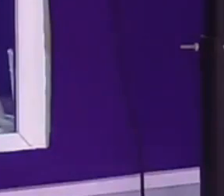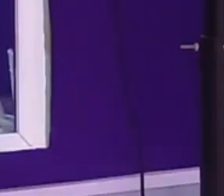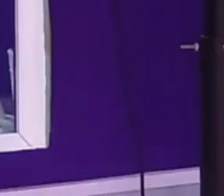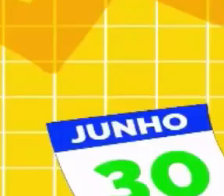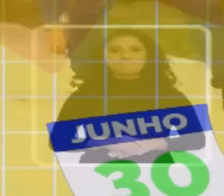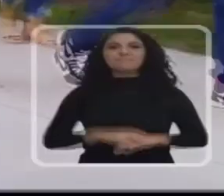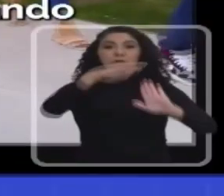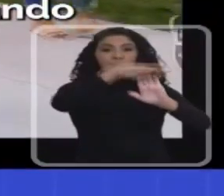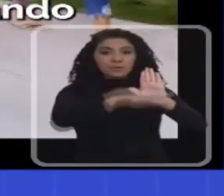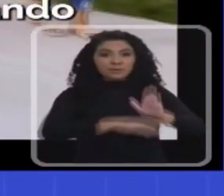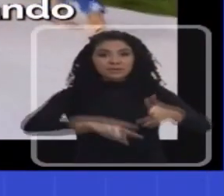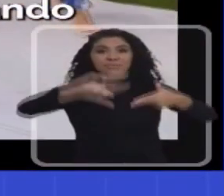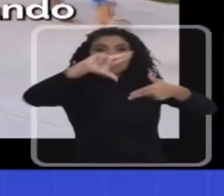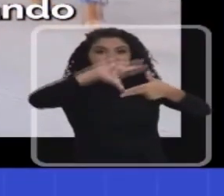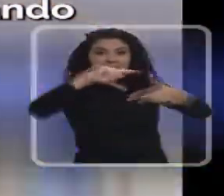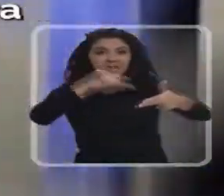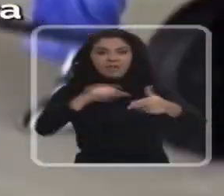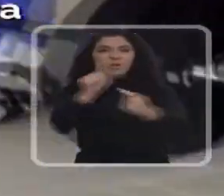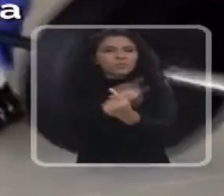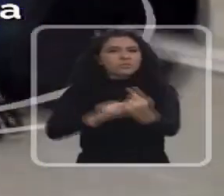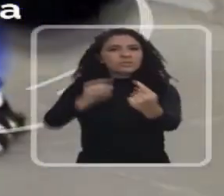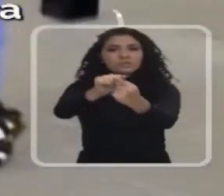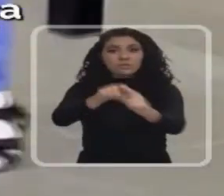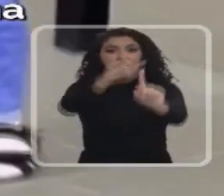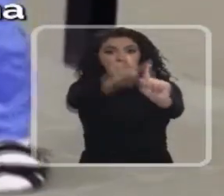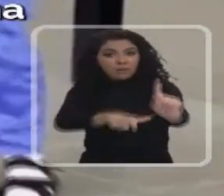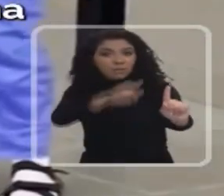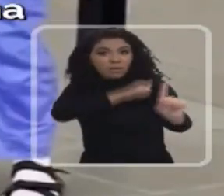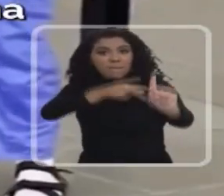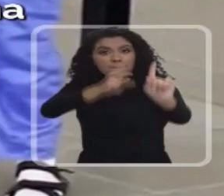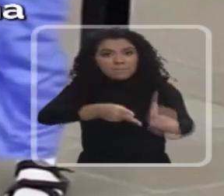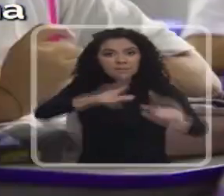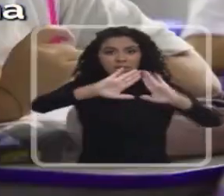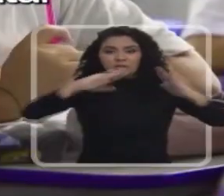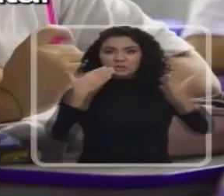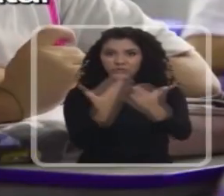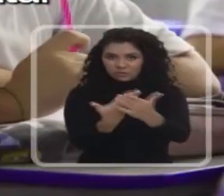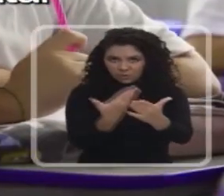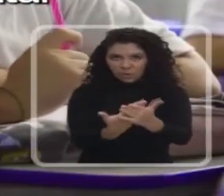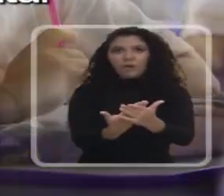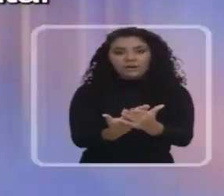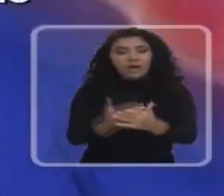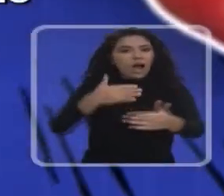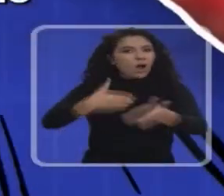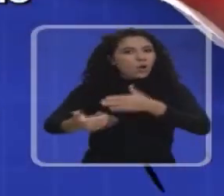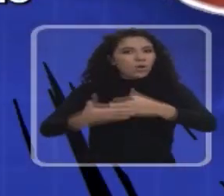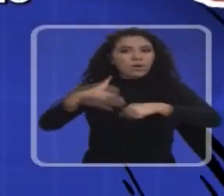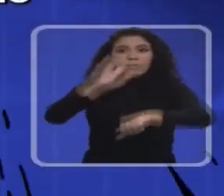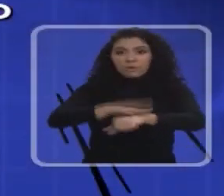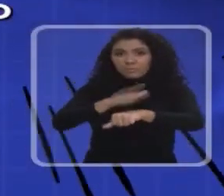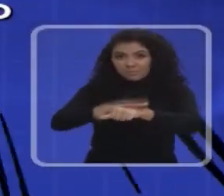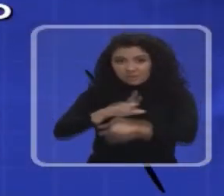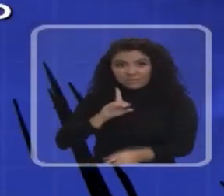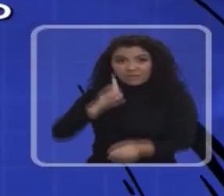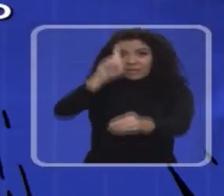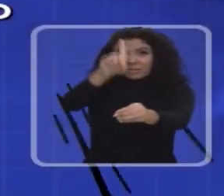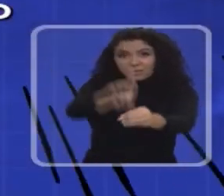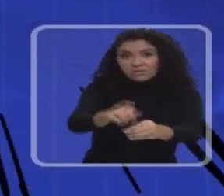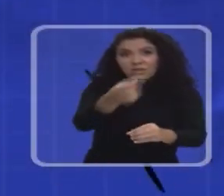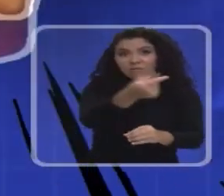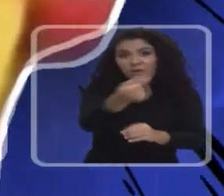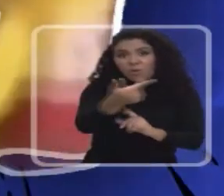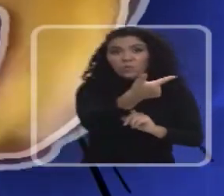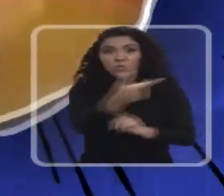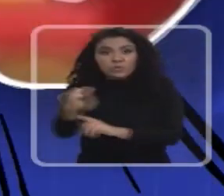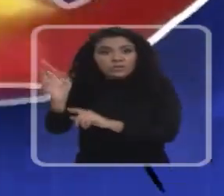na tela. O Pé de Meia chegou chegando e vai dar aquela força para que a galera se mantenha na sala de aula. Já tá no forno o primeiro pagamento